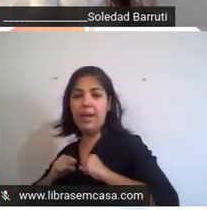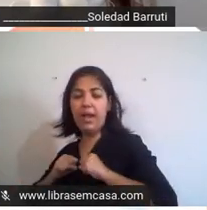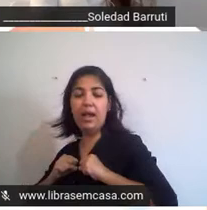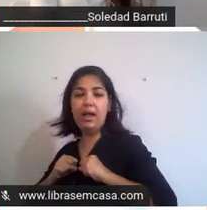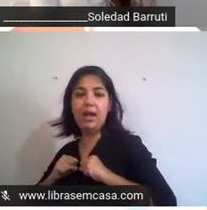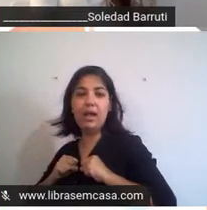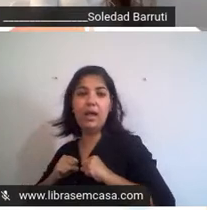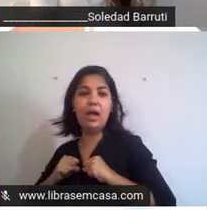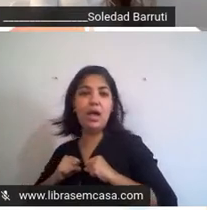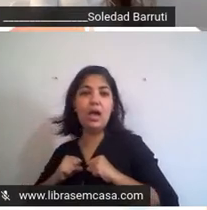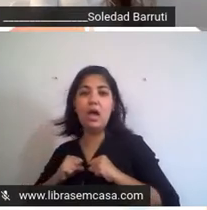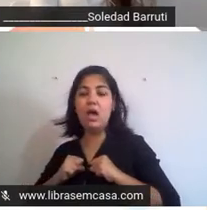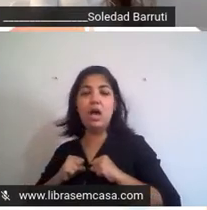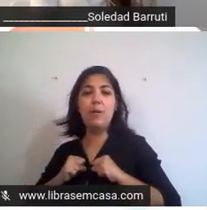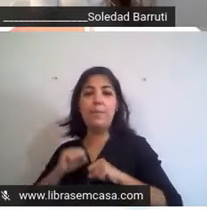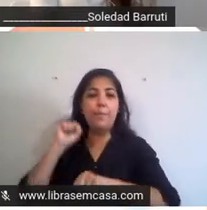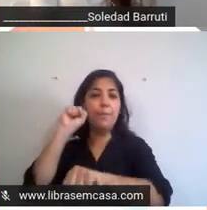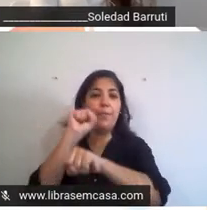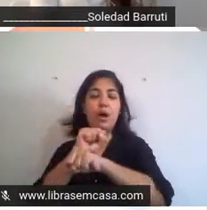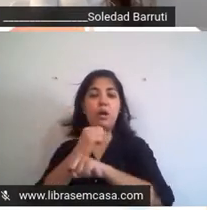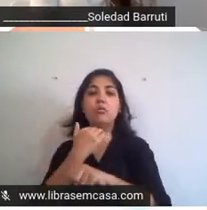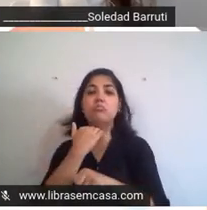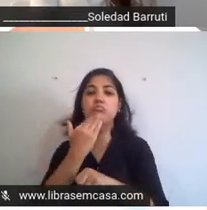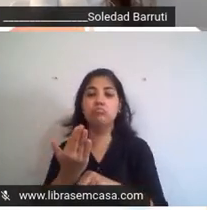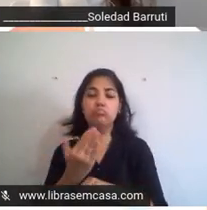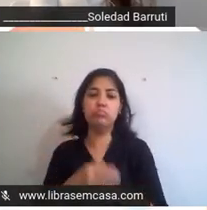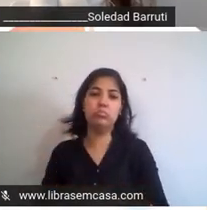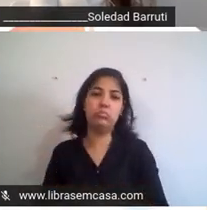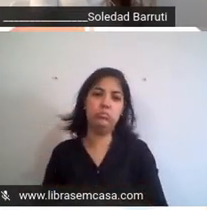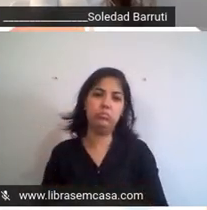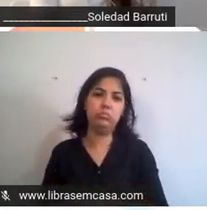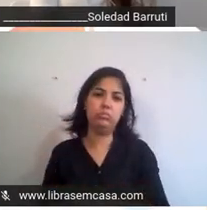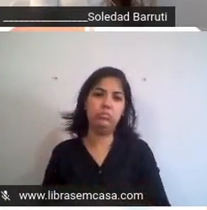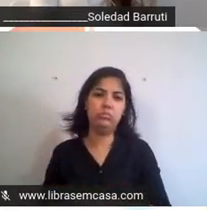jeito mais amplo, assim, como que a gente pode fazer com que